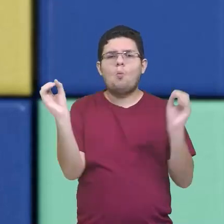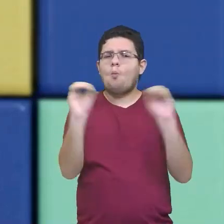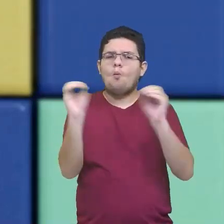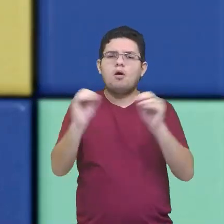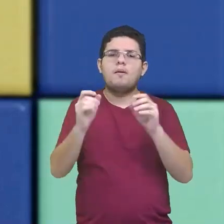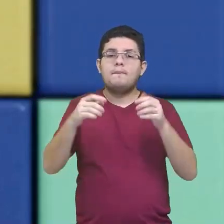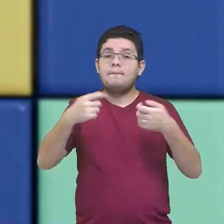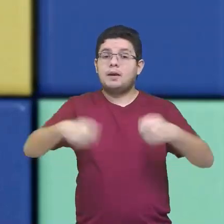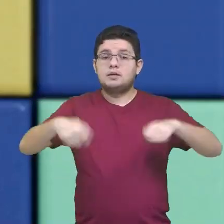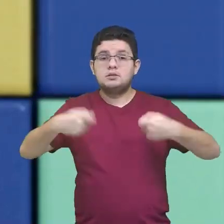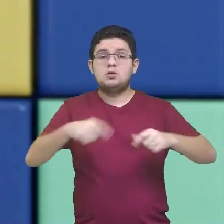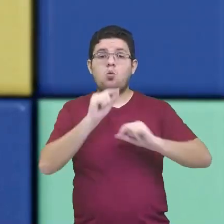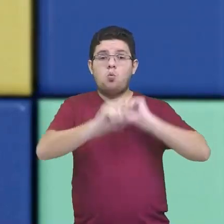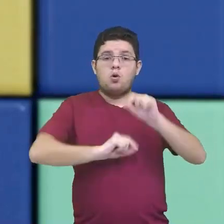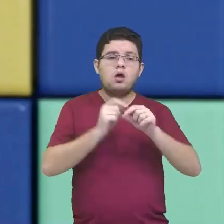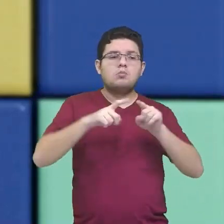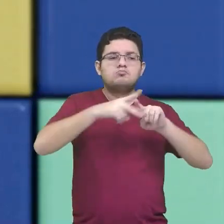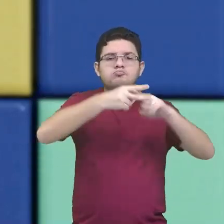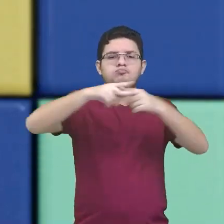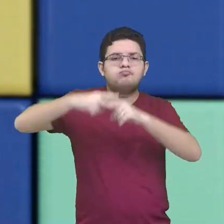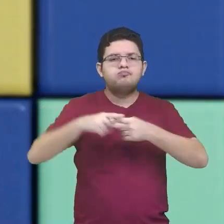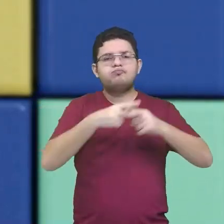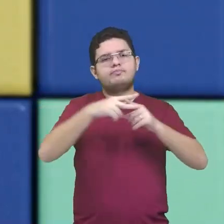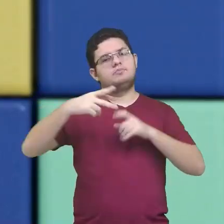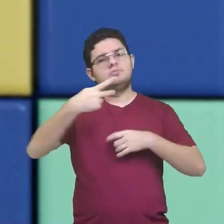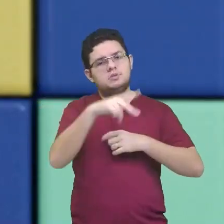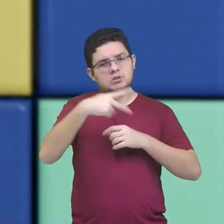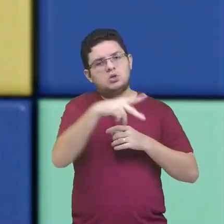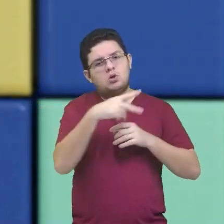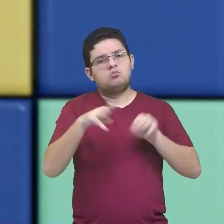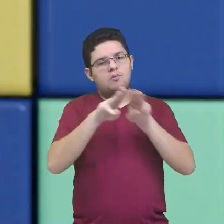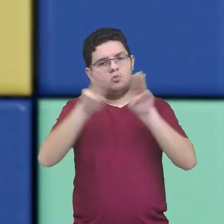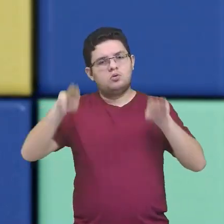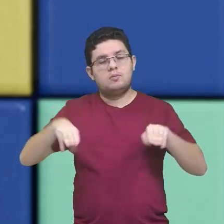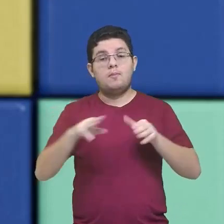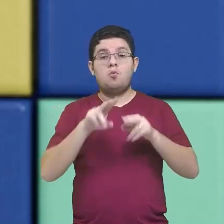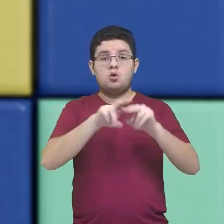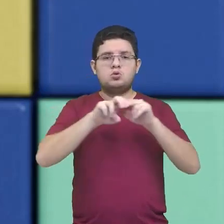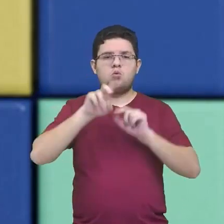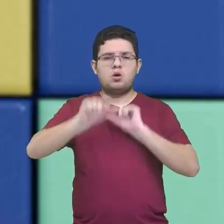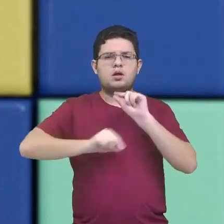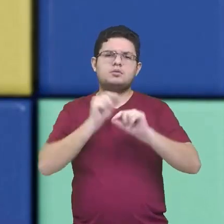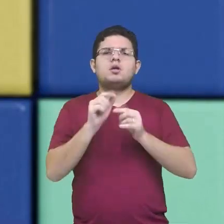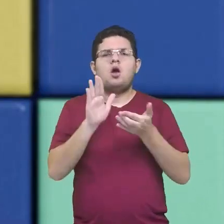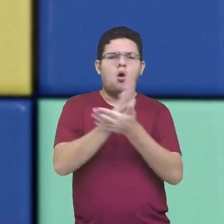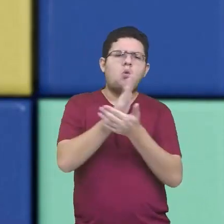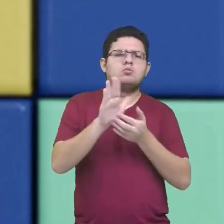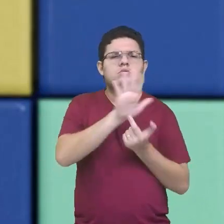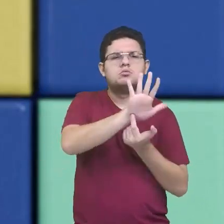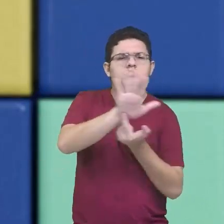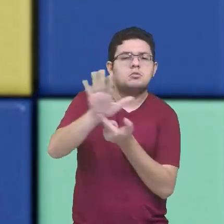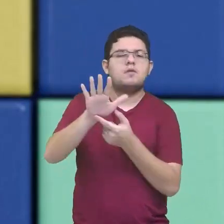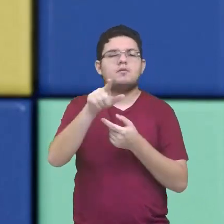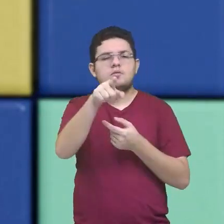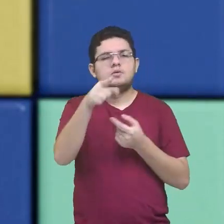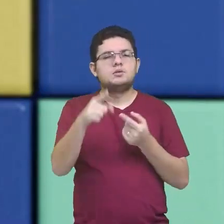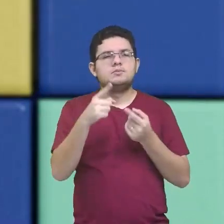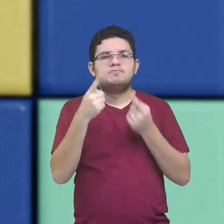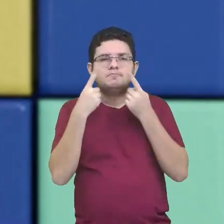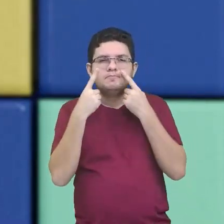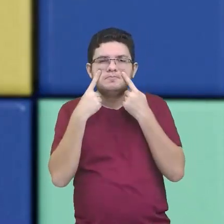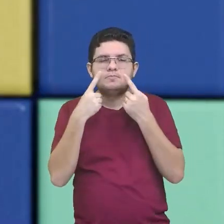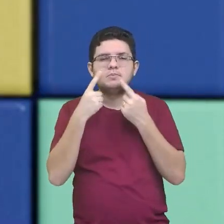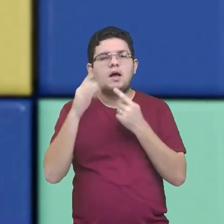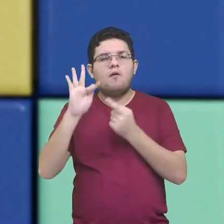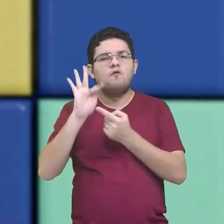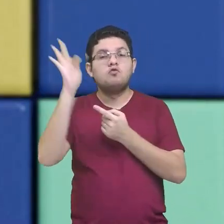eles disponibilizam algumas exposições e deixam aí um gostinho para quando você tiver a oportunidade de visitar, ter